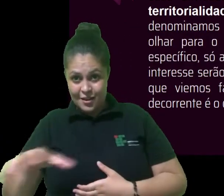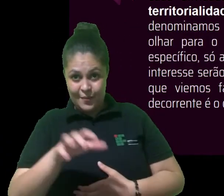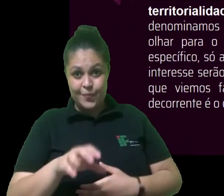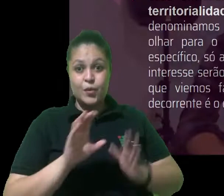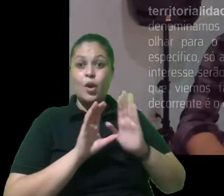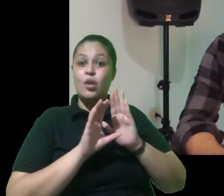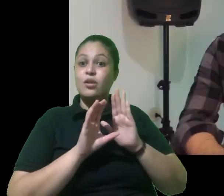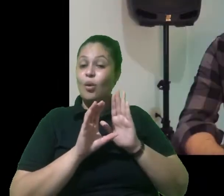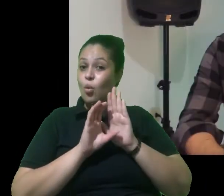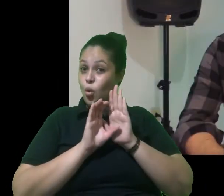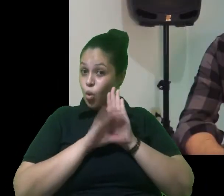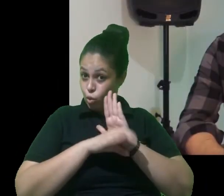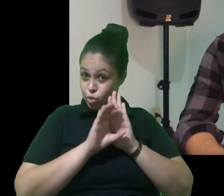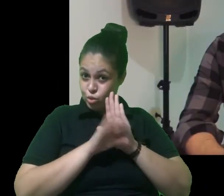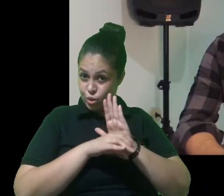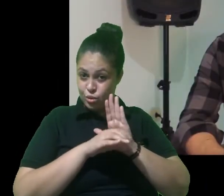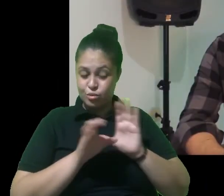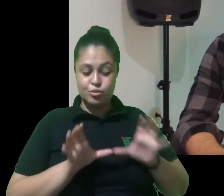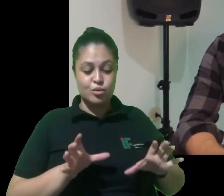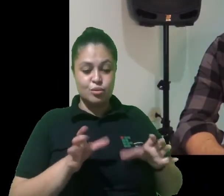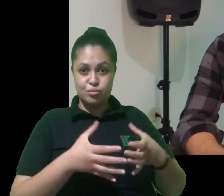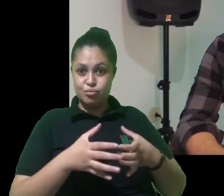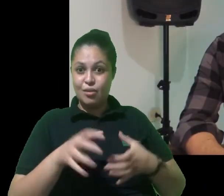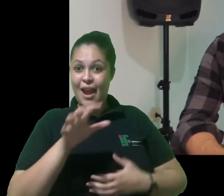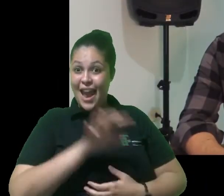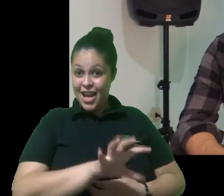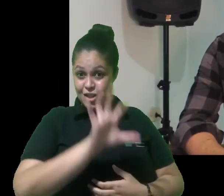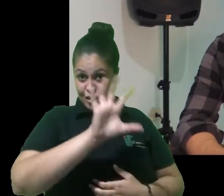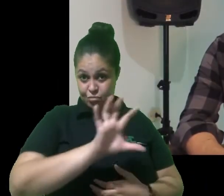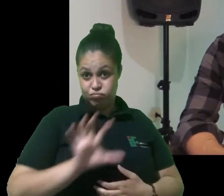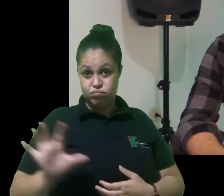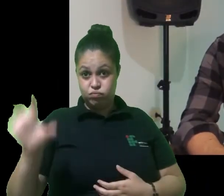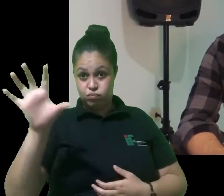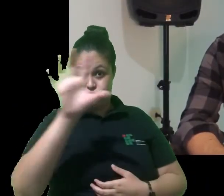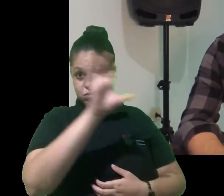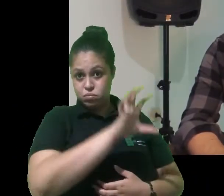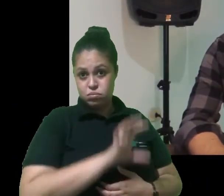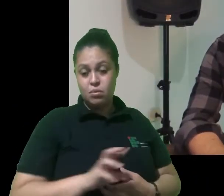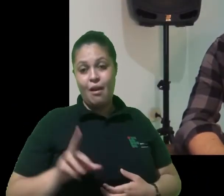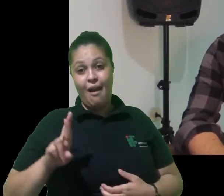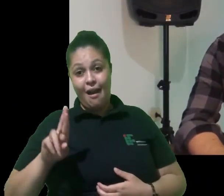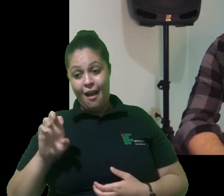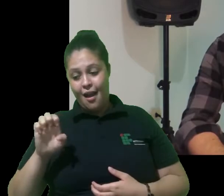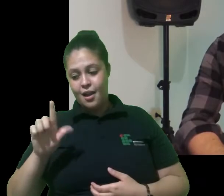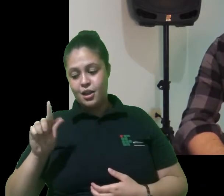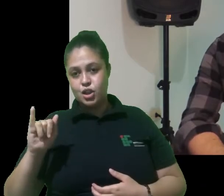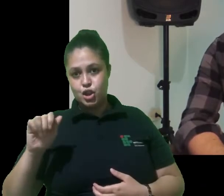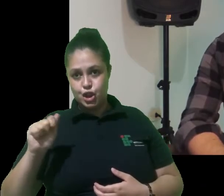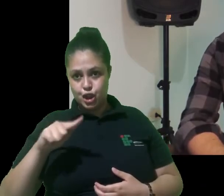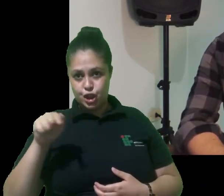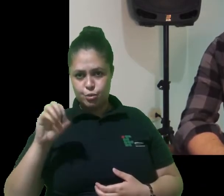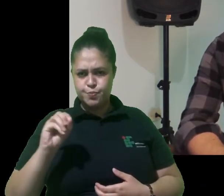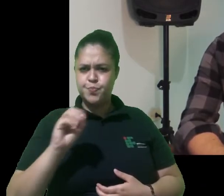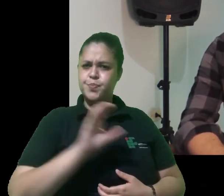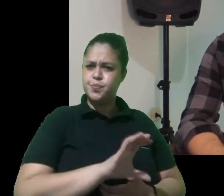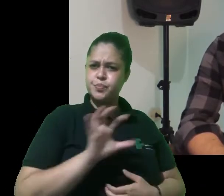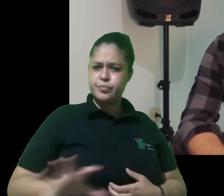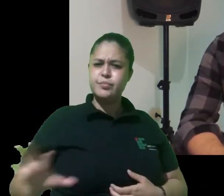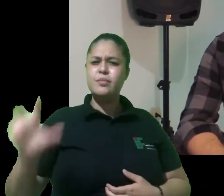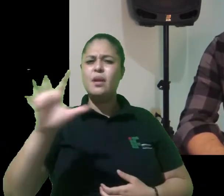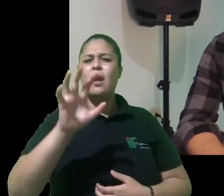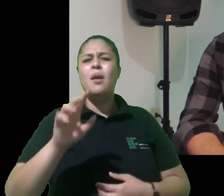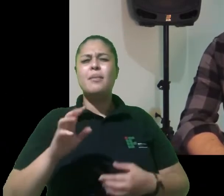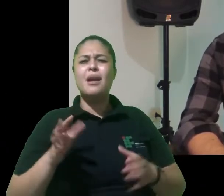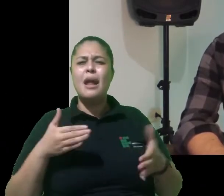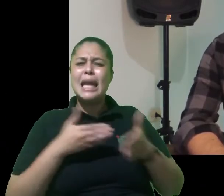região. O conceito de região abarca uma certa dificuldade porque expressa um